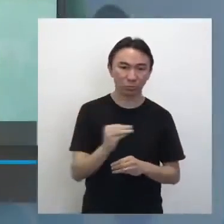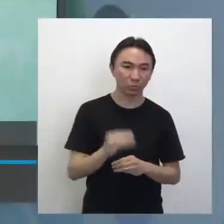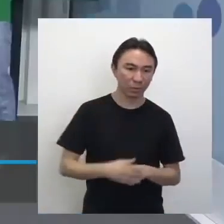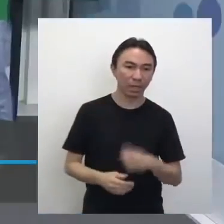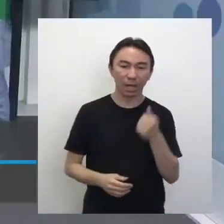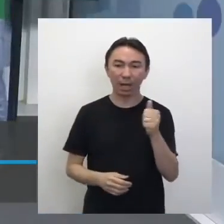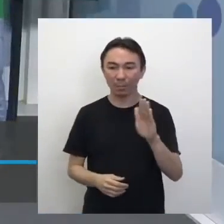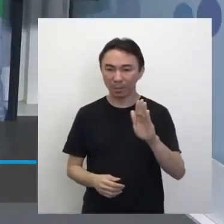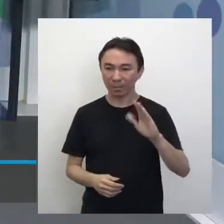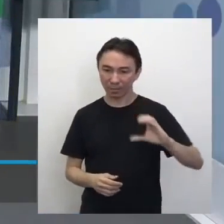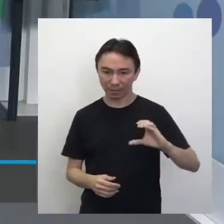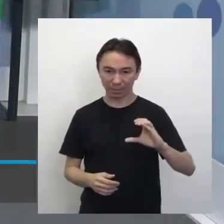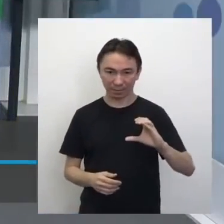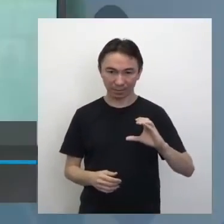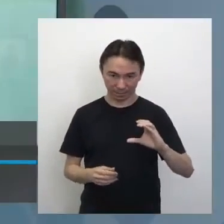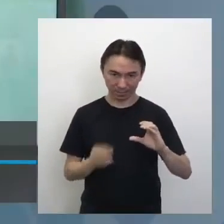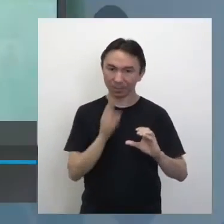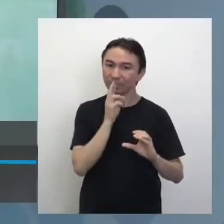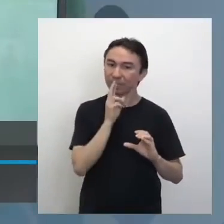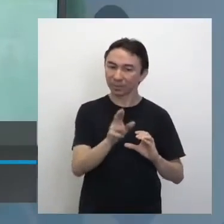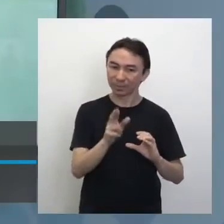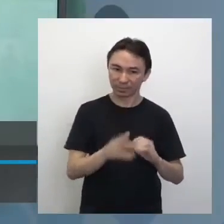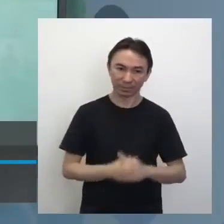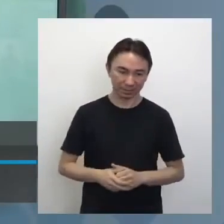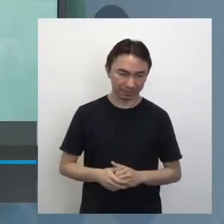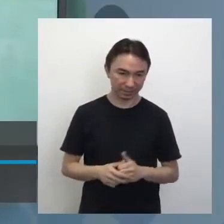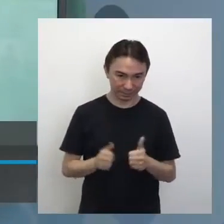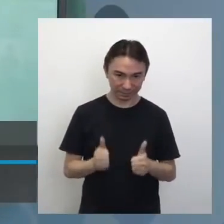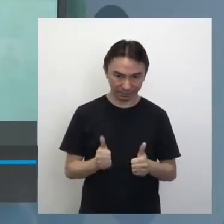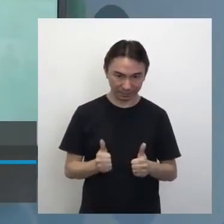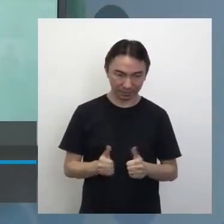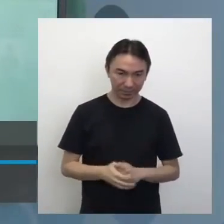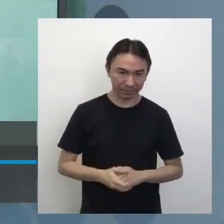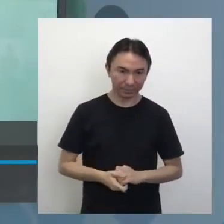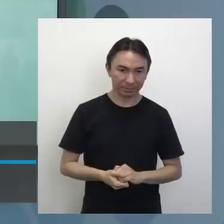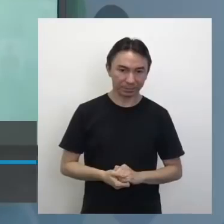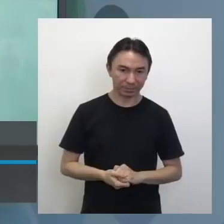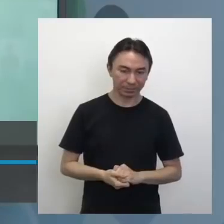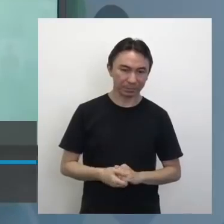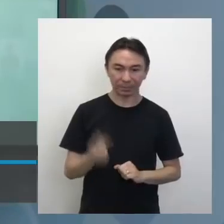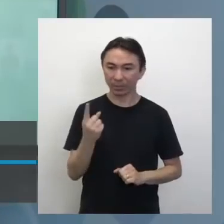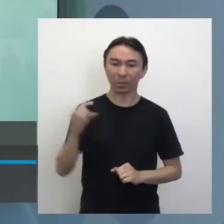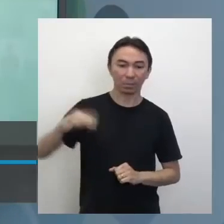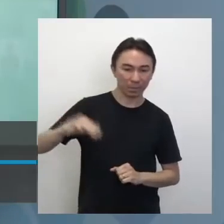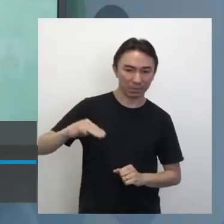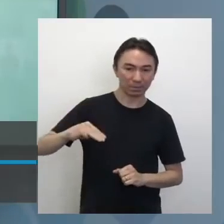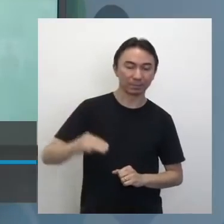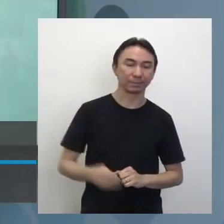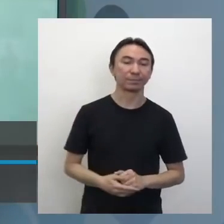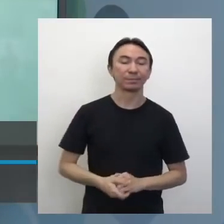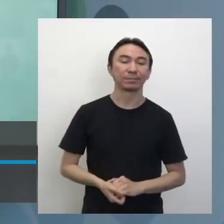sabia é isso aí vc coloca a resposta para fazer uma pasta da visão do nosso moderador Rebeca